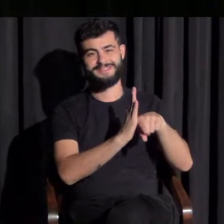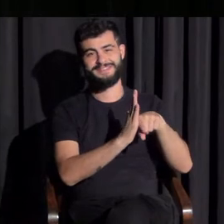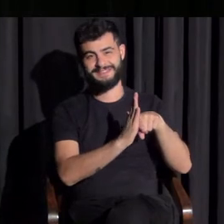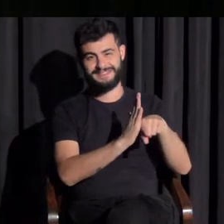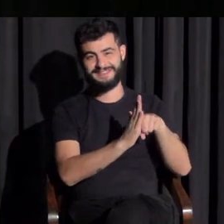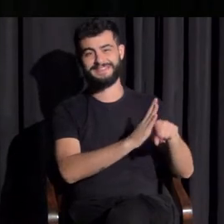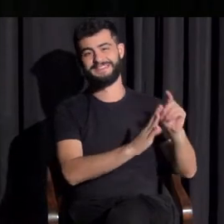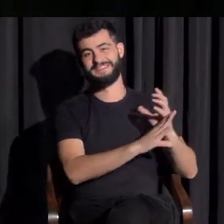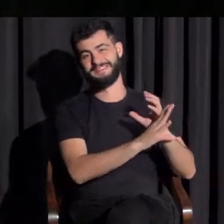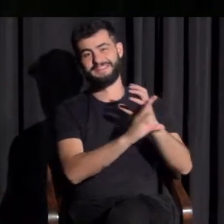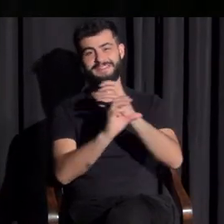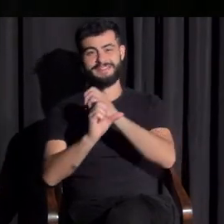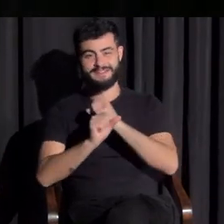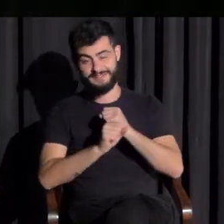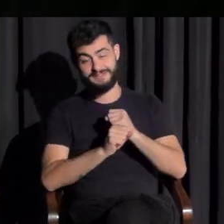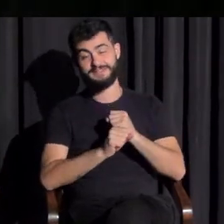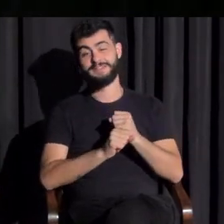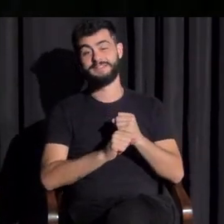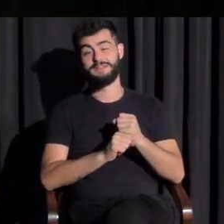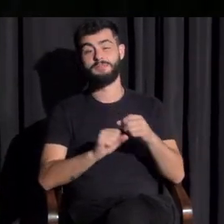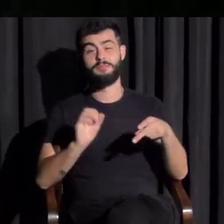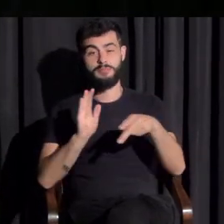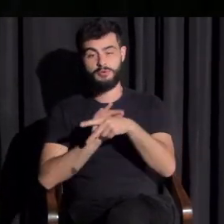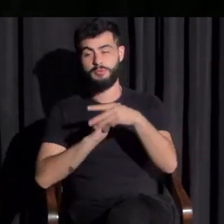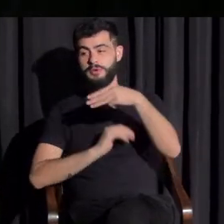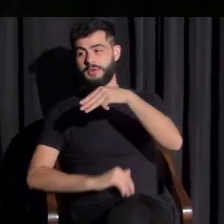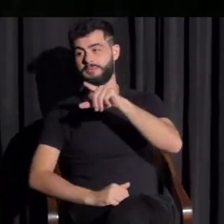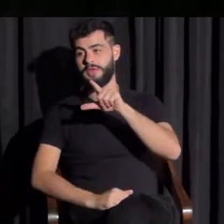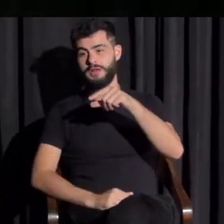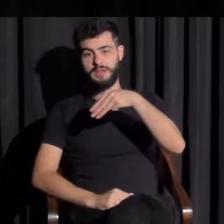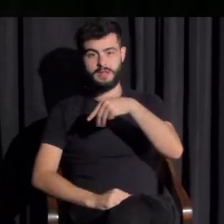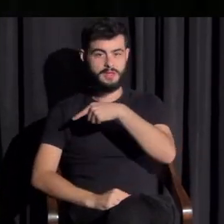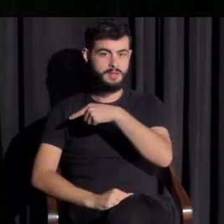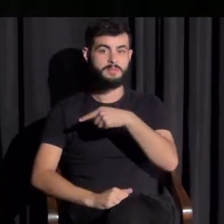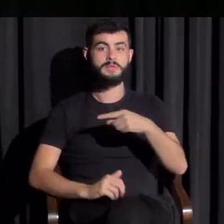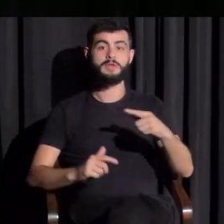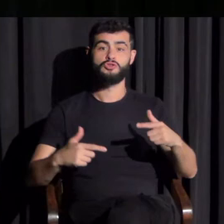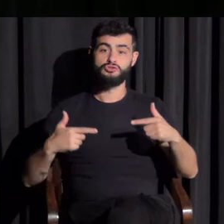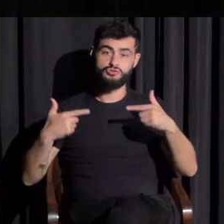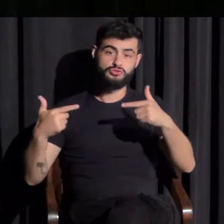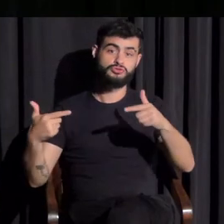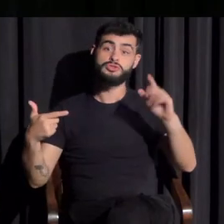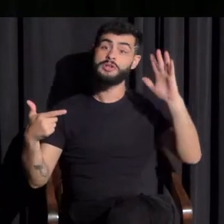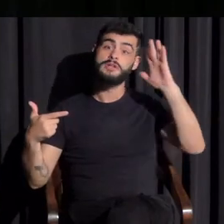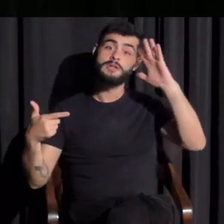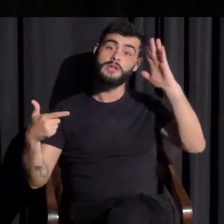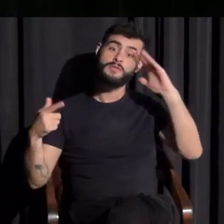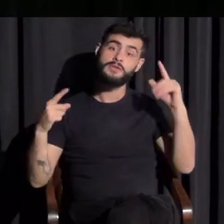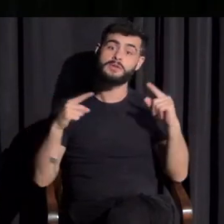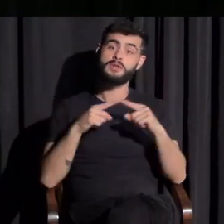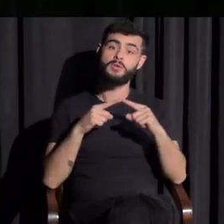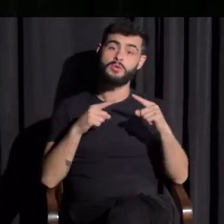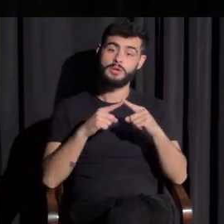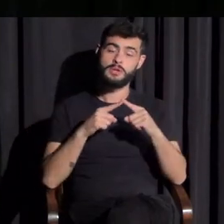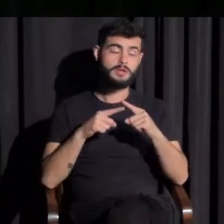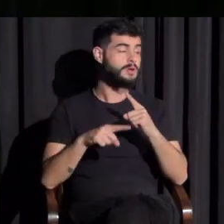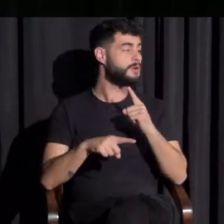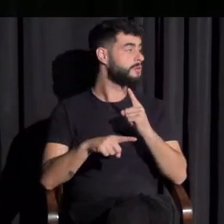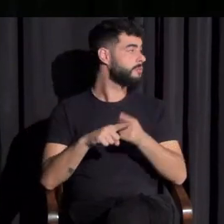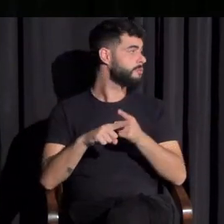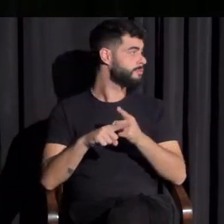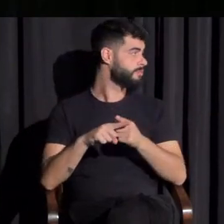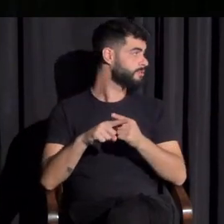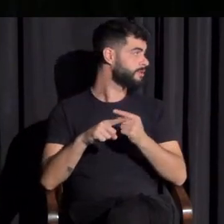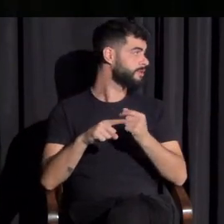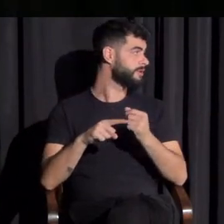e as crianças em luta por moradia, para justamente trazer uma reflexão. Né? De modo geral, a gente tem visto